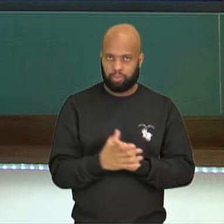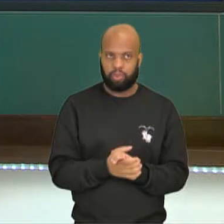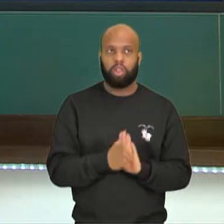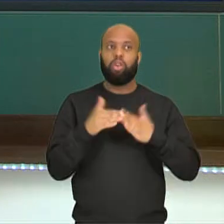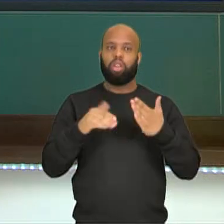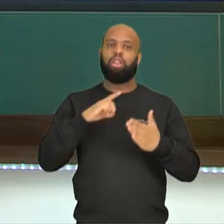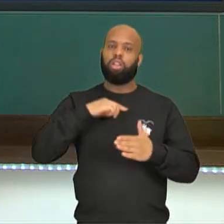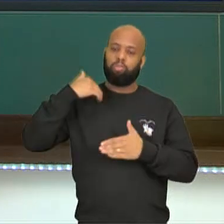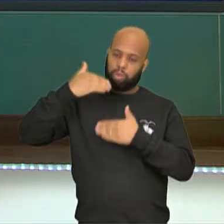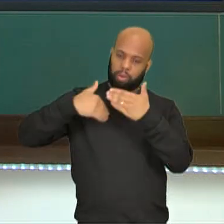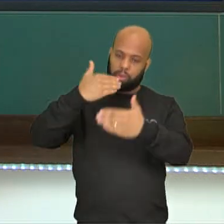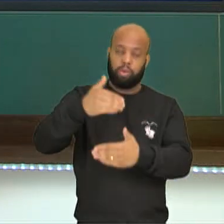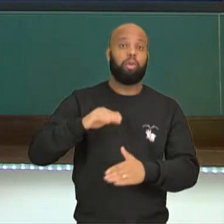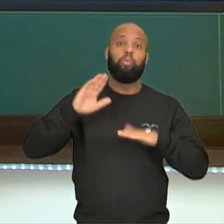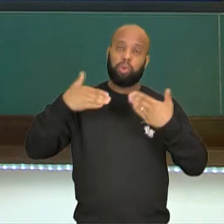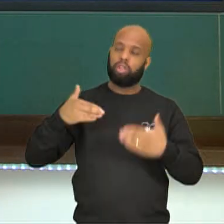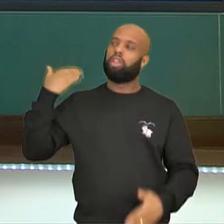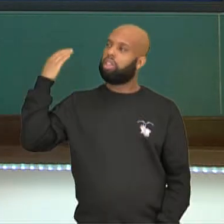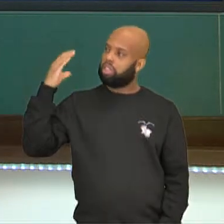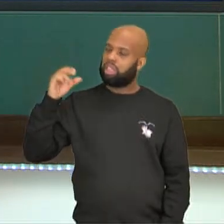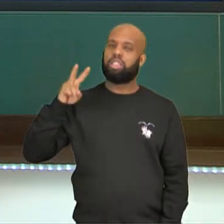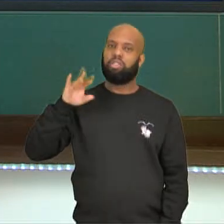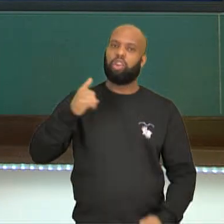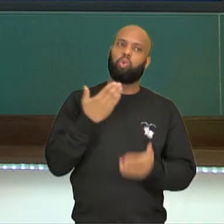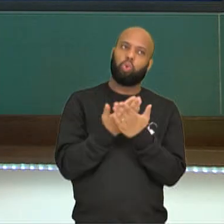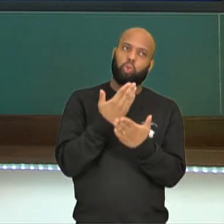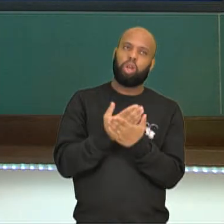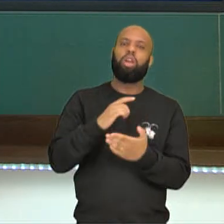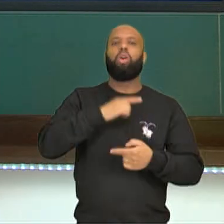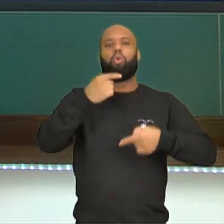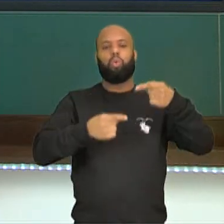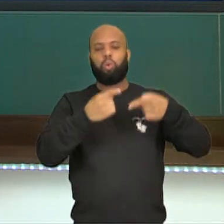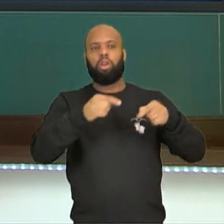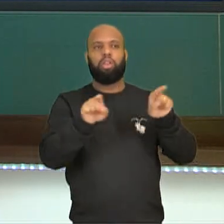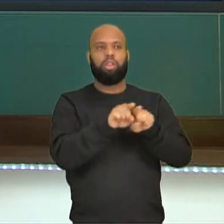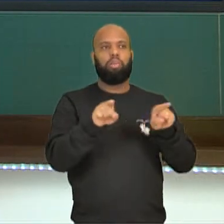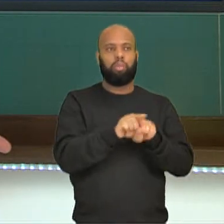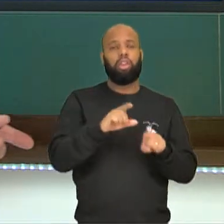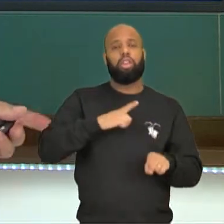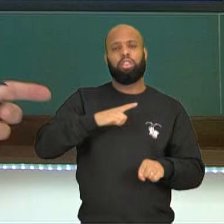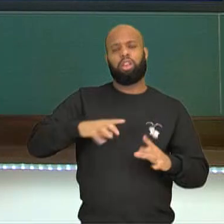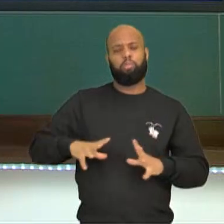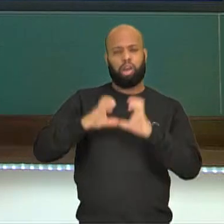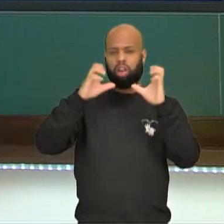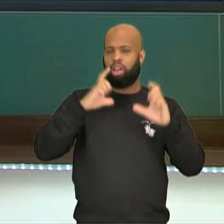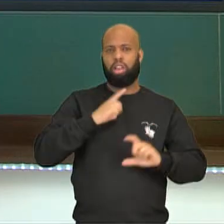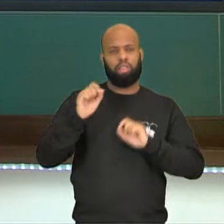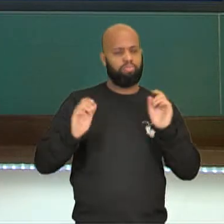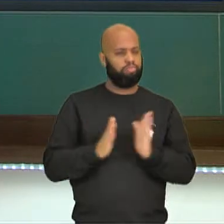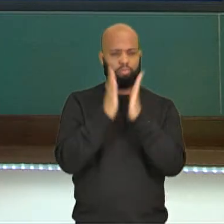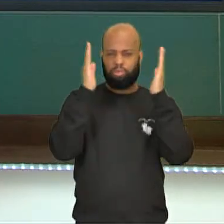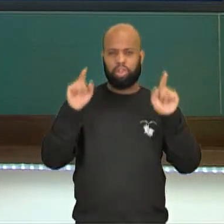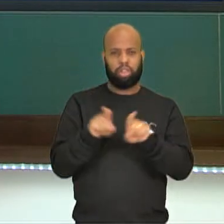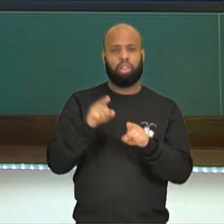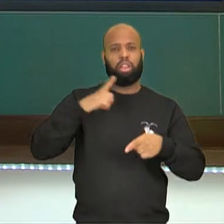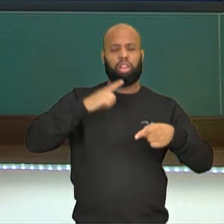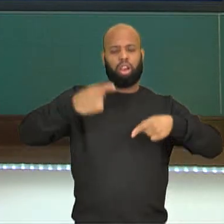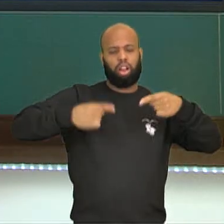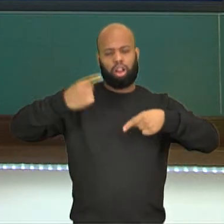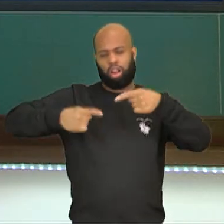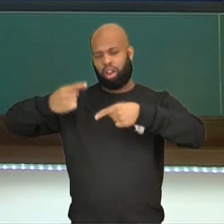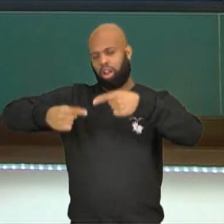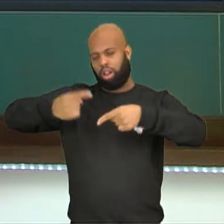que com o tempo não adianta, né? A ciência vai bater, vai ter discussões, vai ter polêmicas, vai ter embates,